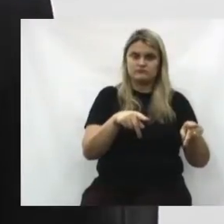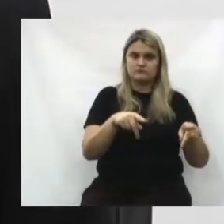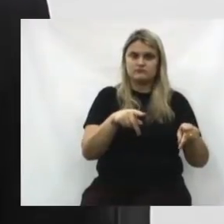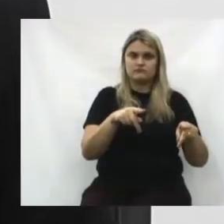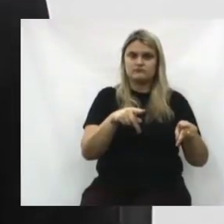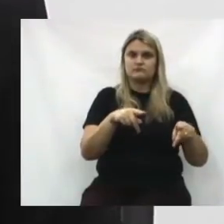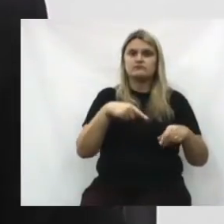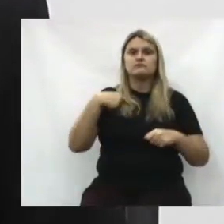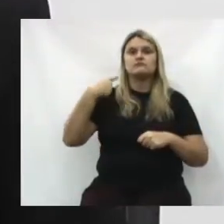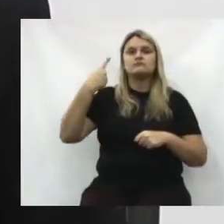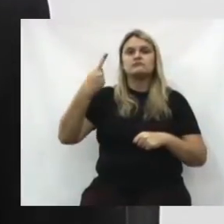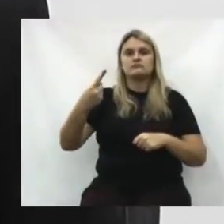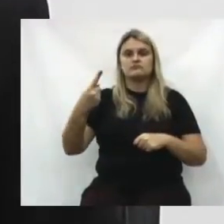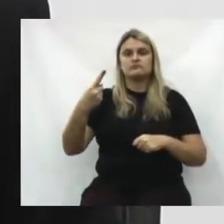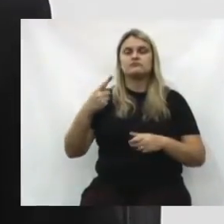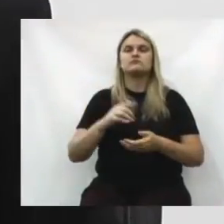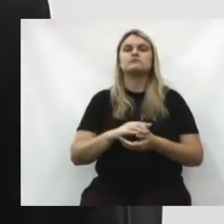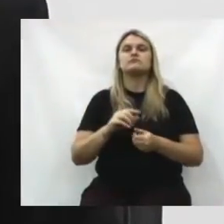a população,